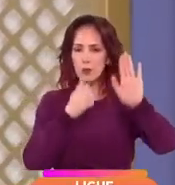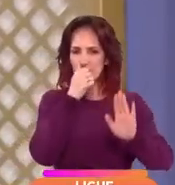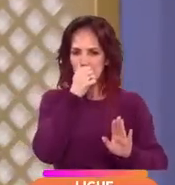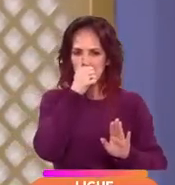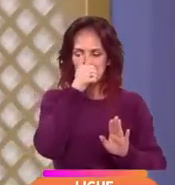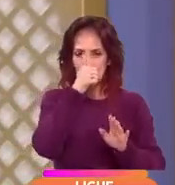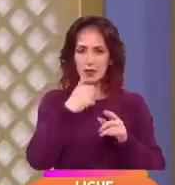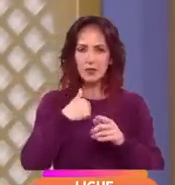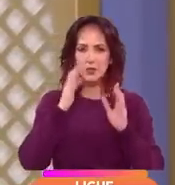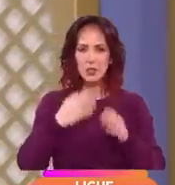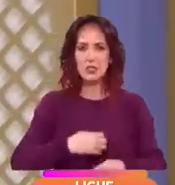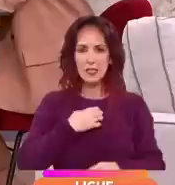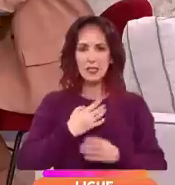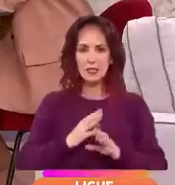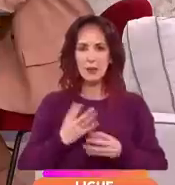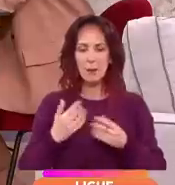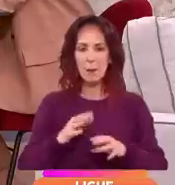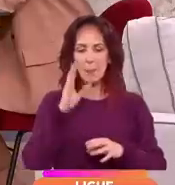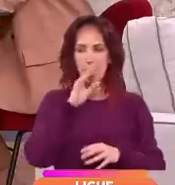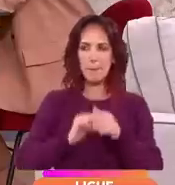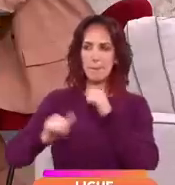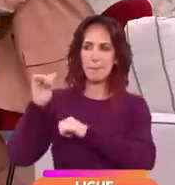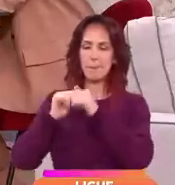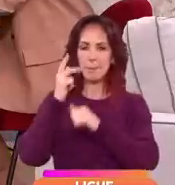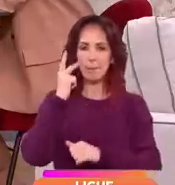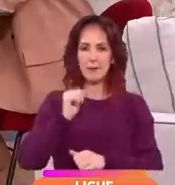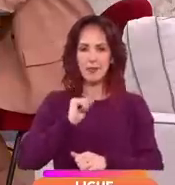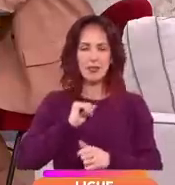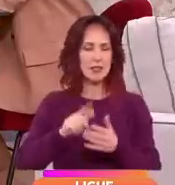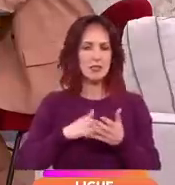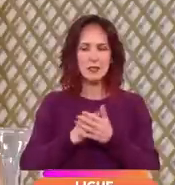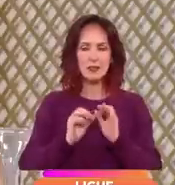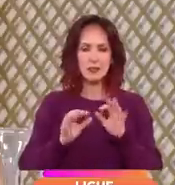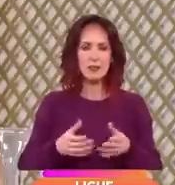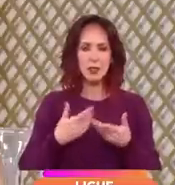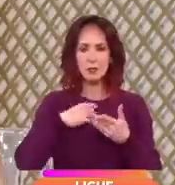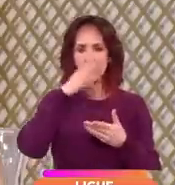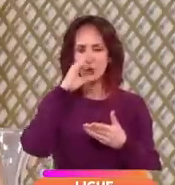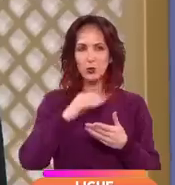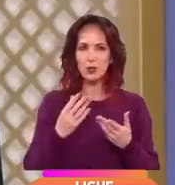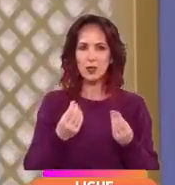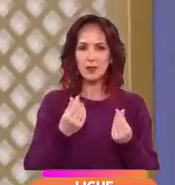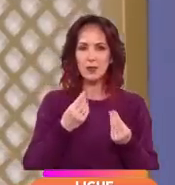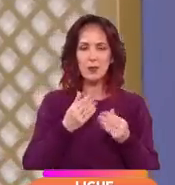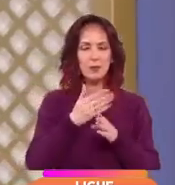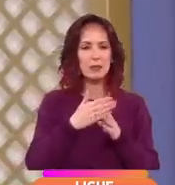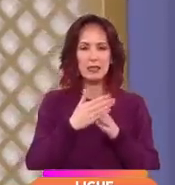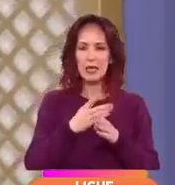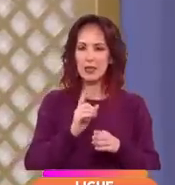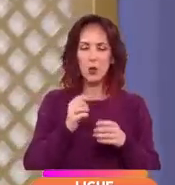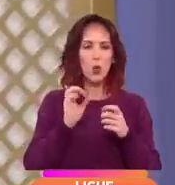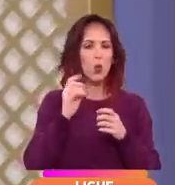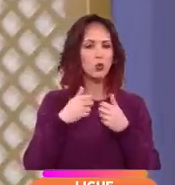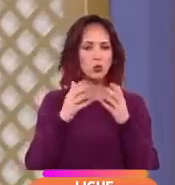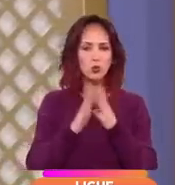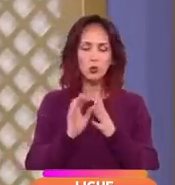eu estou a dizer. Uhum. Eu acho que já senti isso. Mas se for um bocadinho atrás na minha vida, eu acho que sempre fui assim. Assim. Eu não sei fazer fazer meio. Eu faço tudo ou